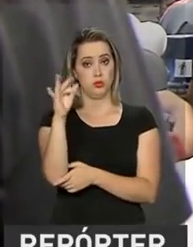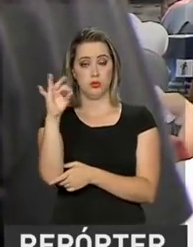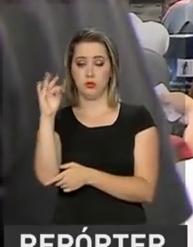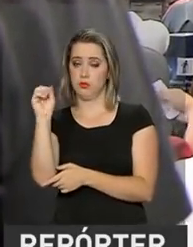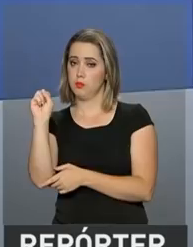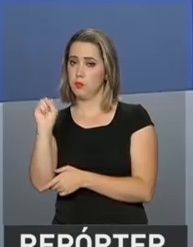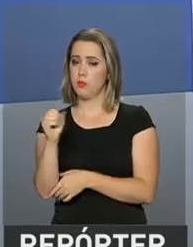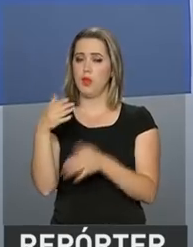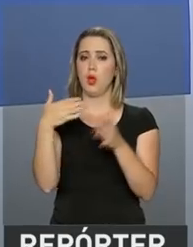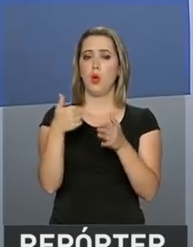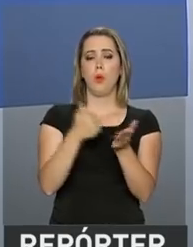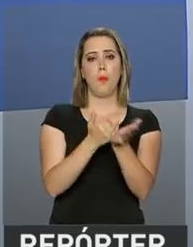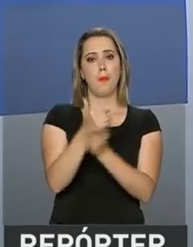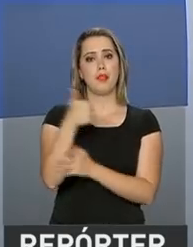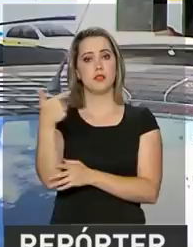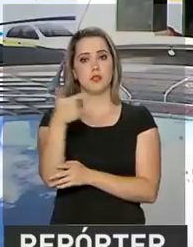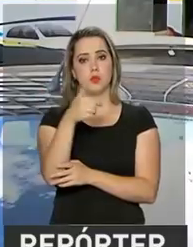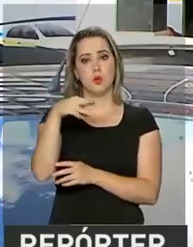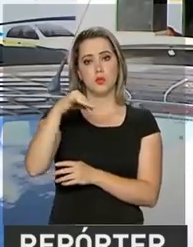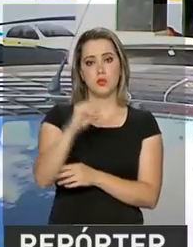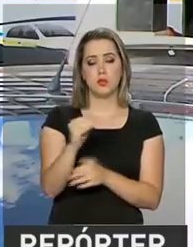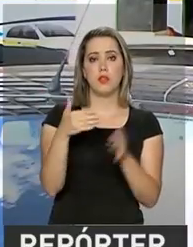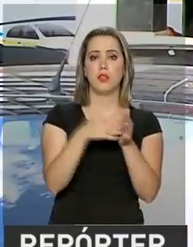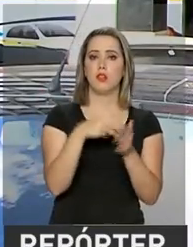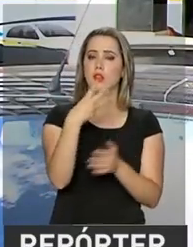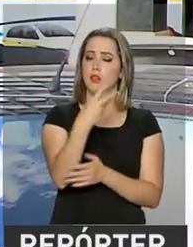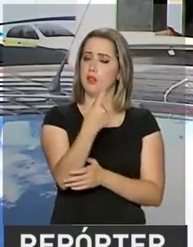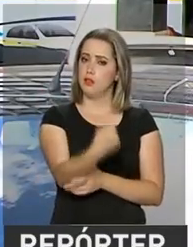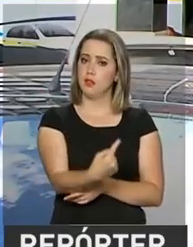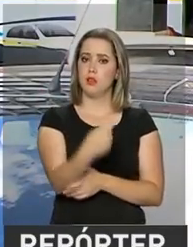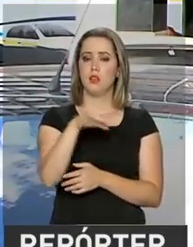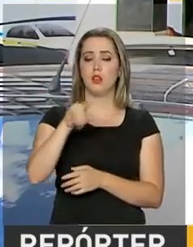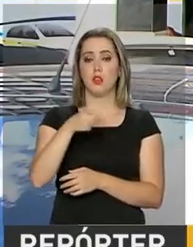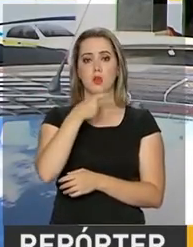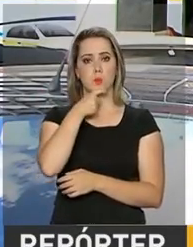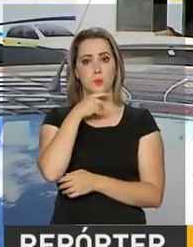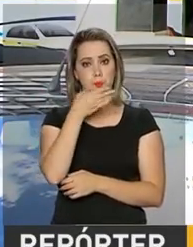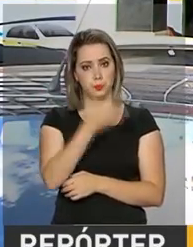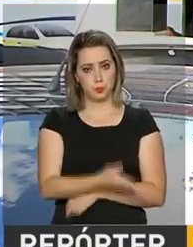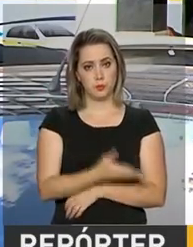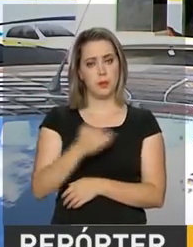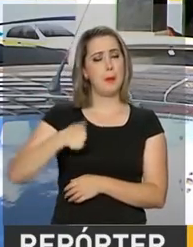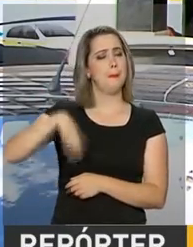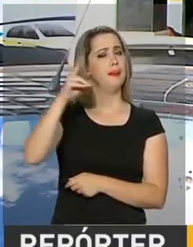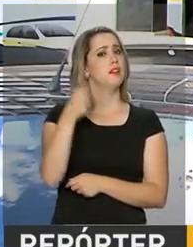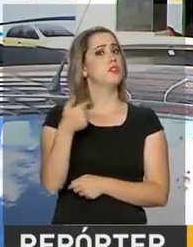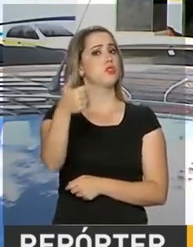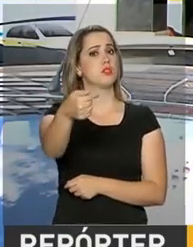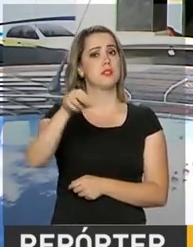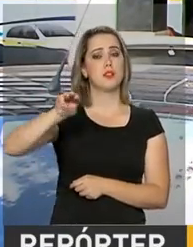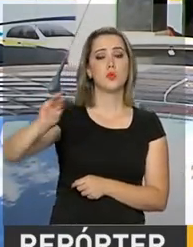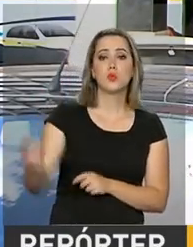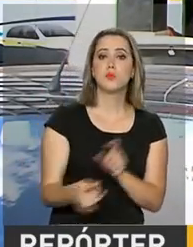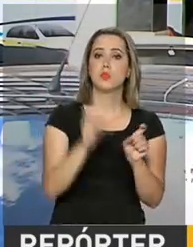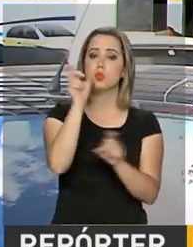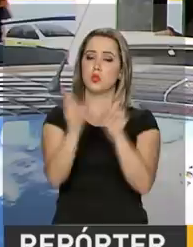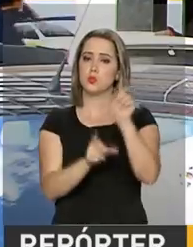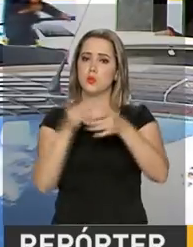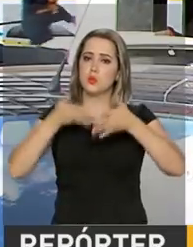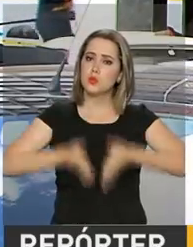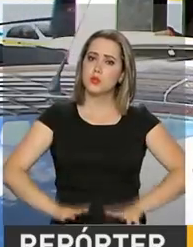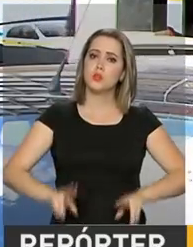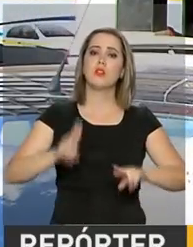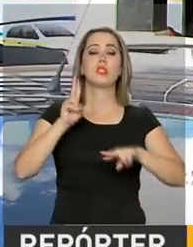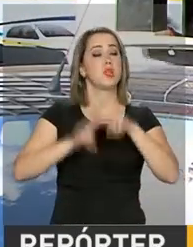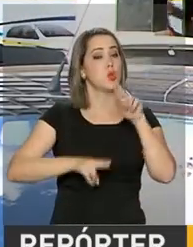e vai até o dia 31 de julho mais de sete milhões e meio de trabalhadores nascidos nos meses de junho julho e agosto vão